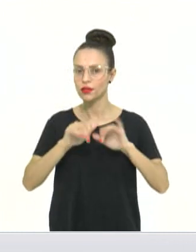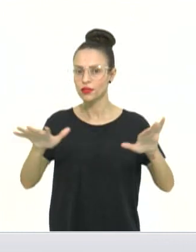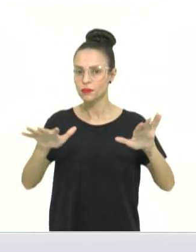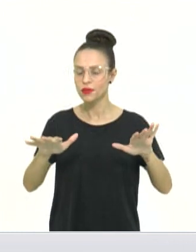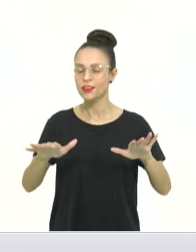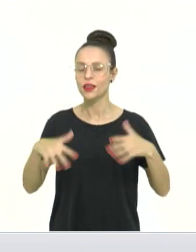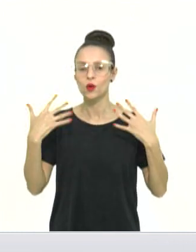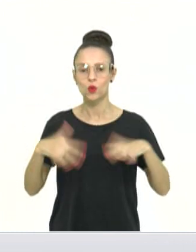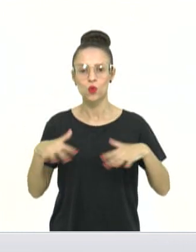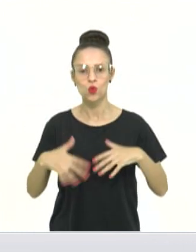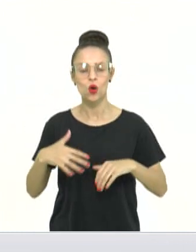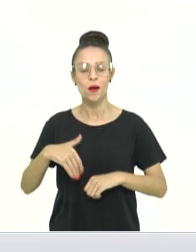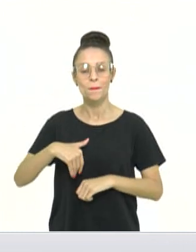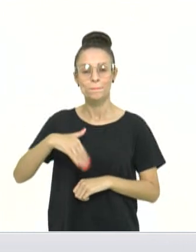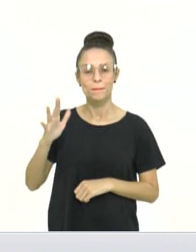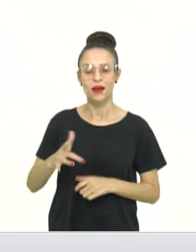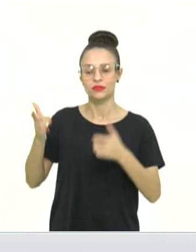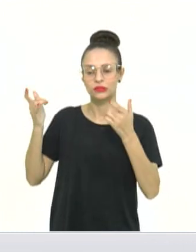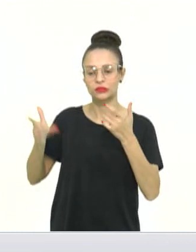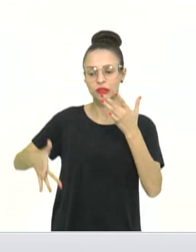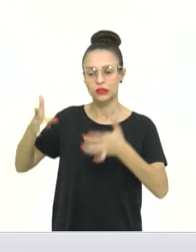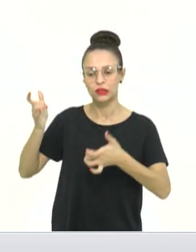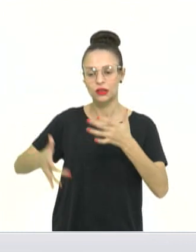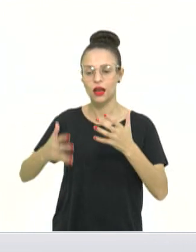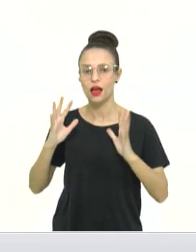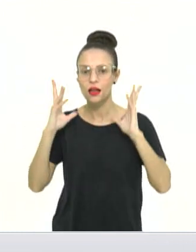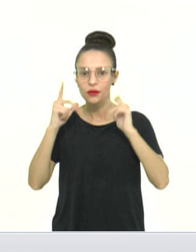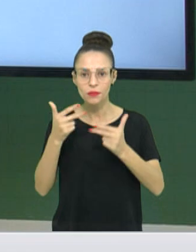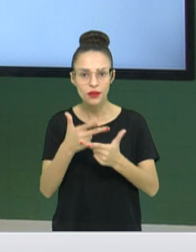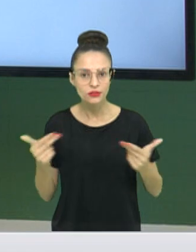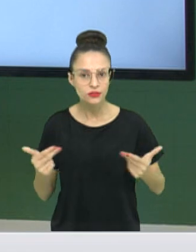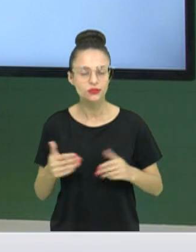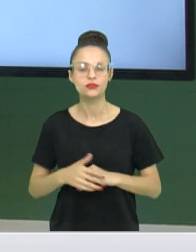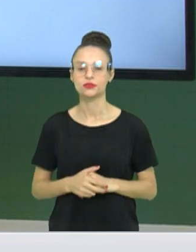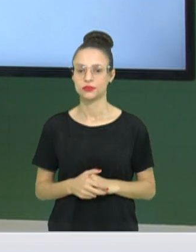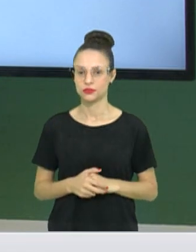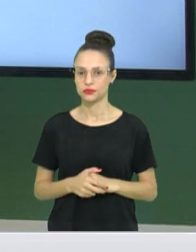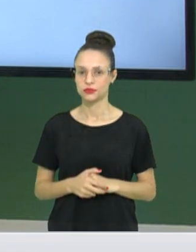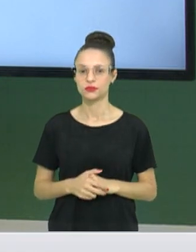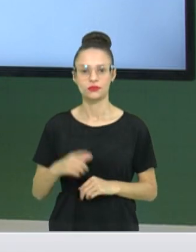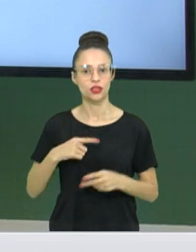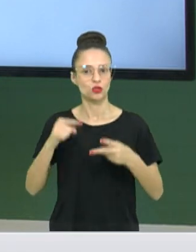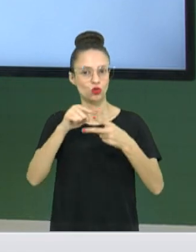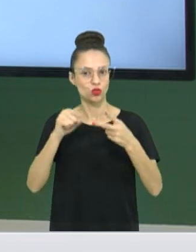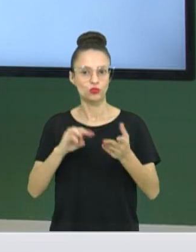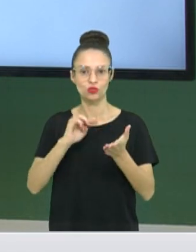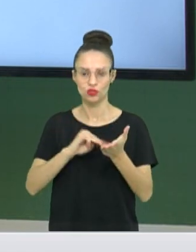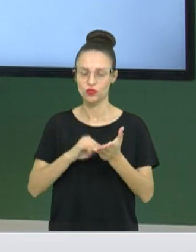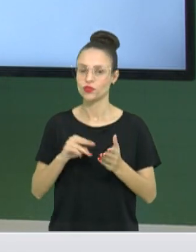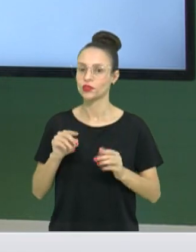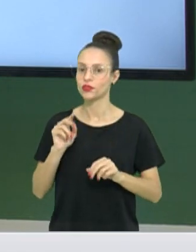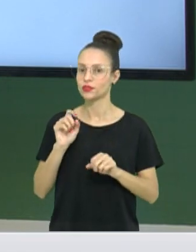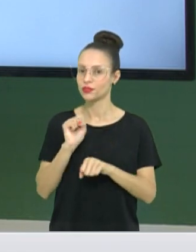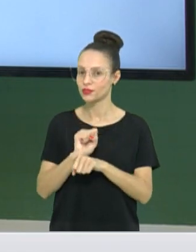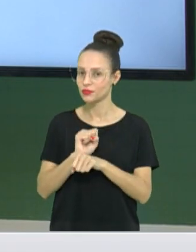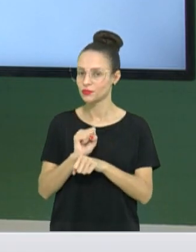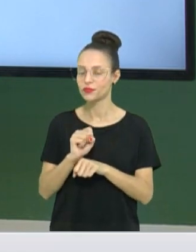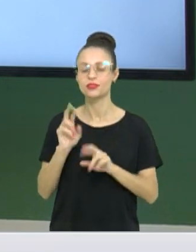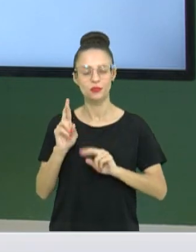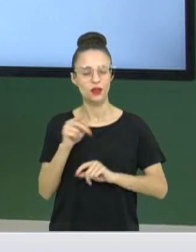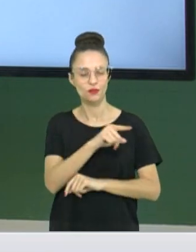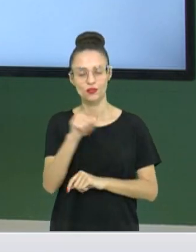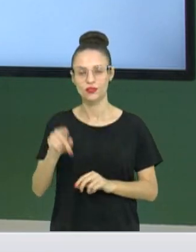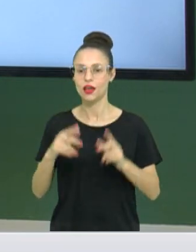coronavírus agravou a incidência de abandono de animais? Nós temos duas causas aqui. Eu espero que você tenha